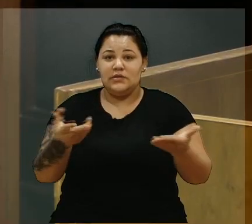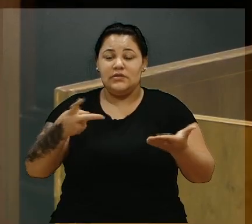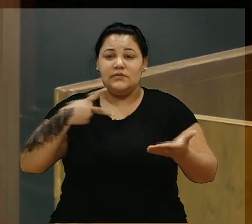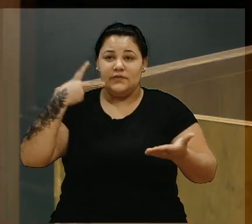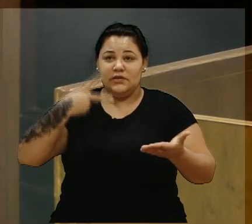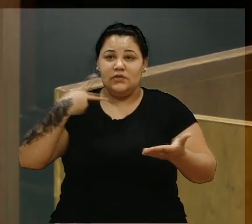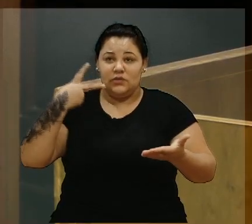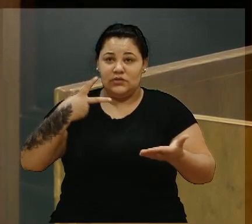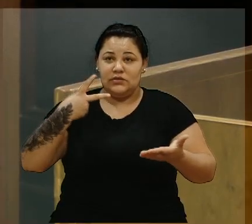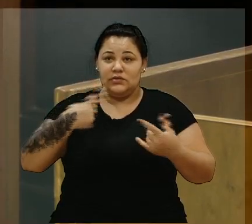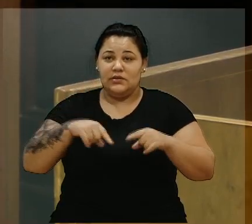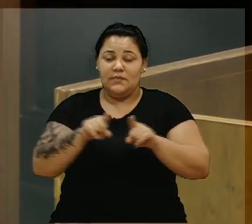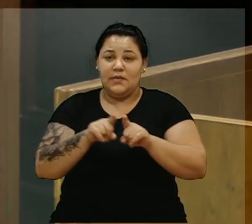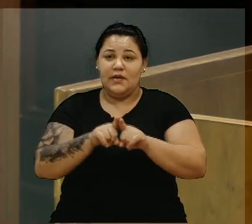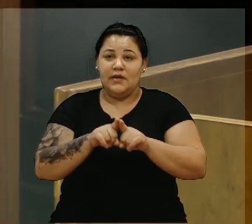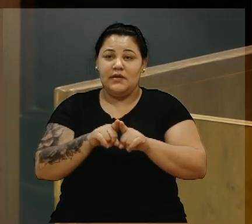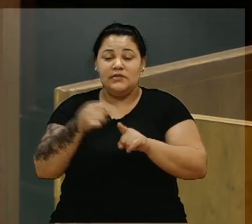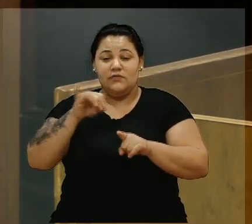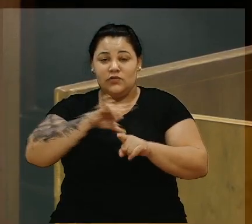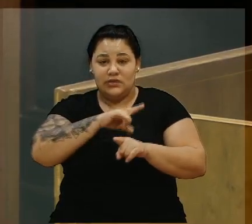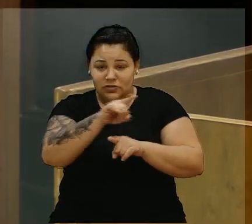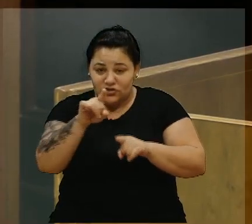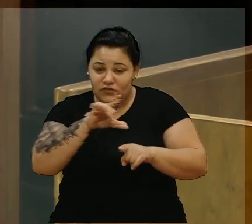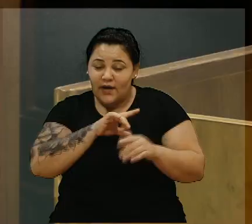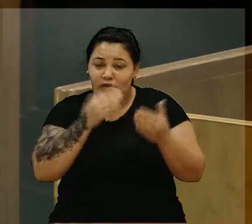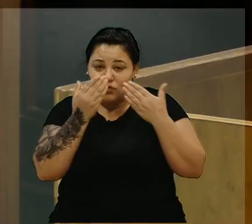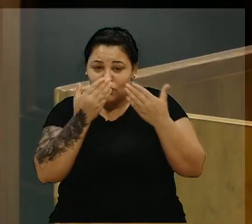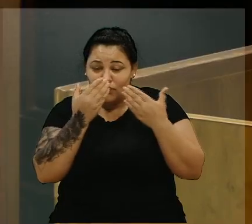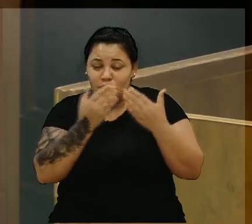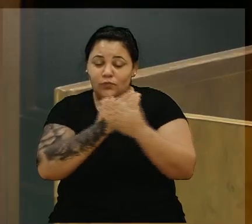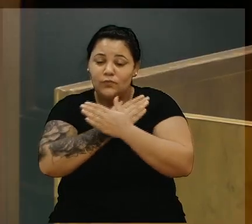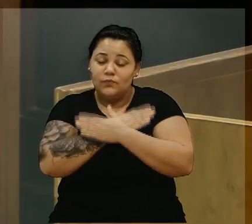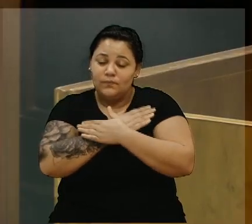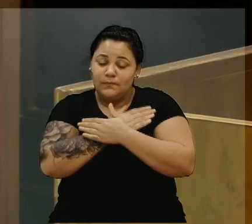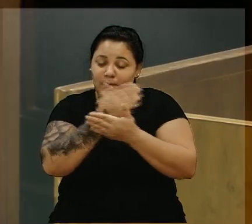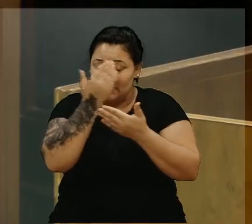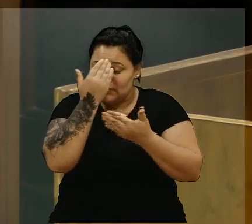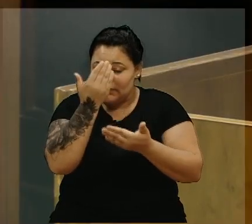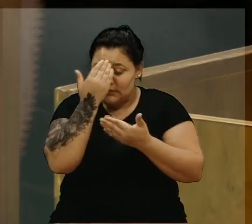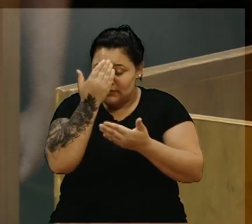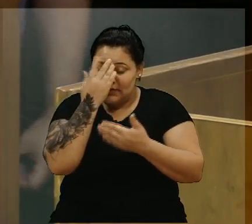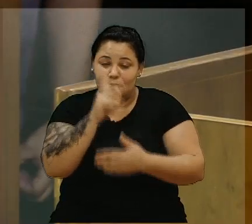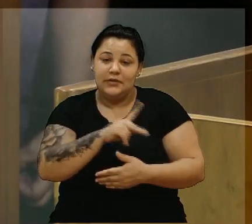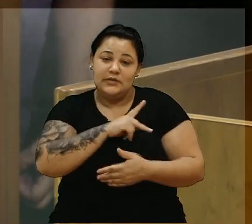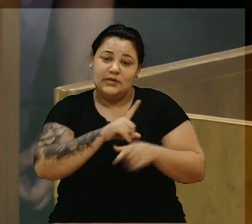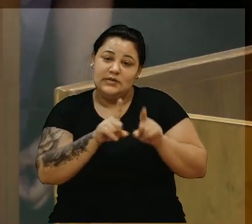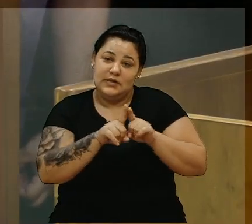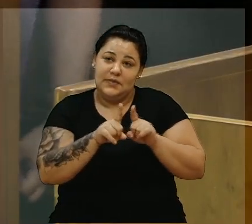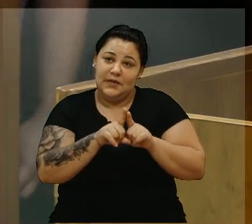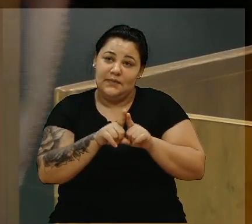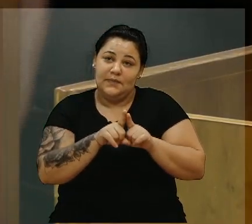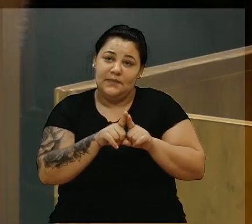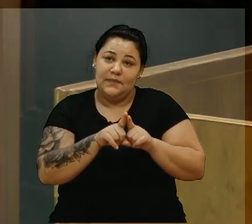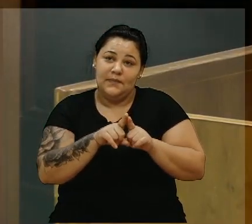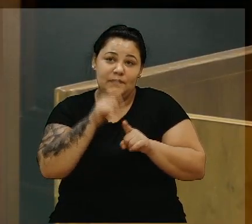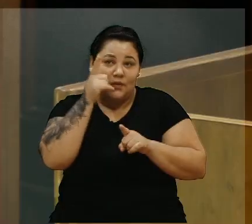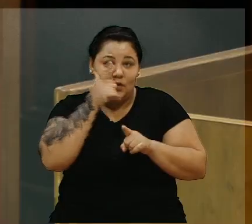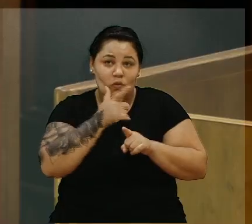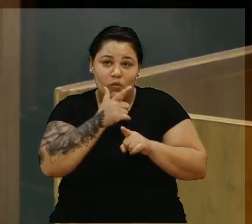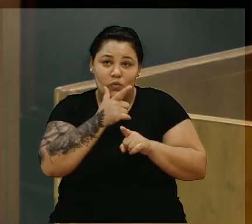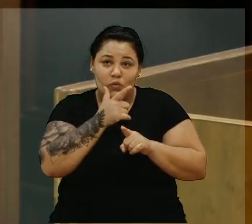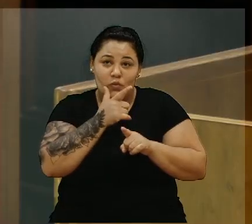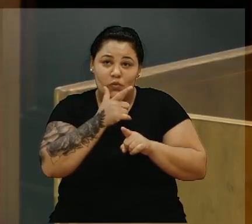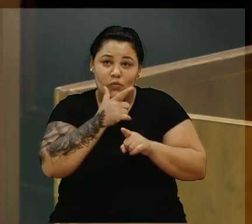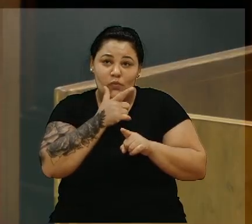e vereadoras para algum possível esclarecimento. Fica esse agradecimento à presidência, Lucas Carignato,